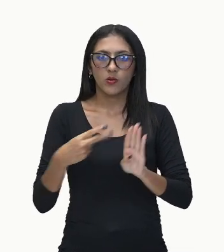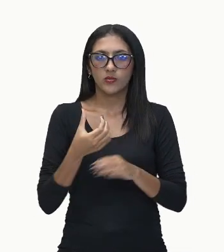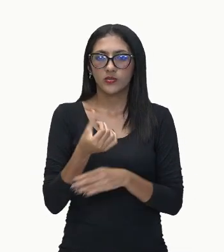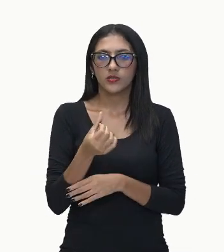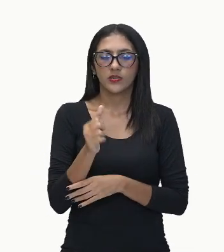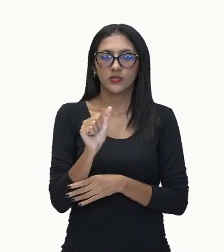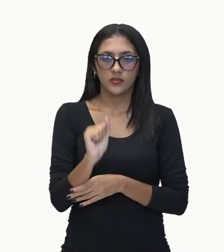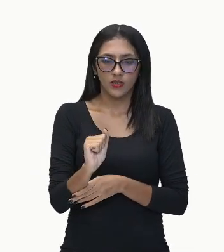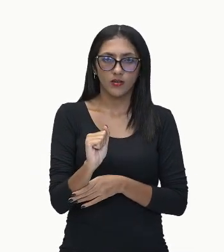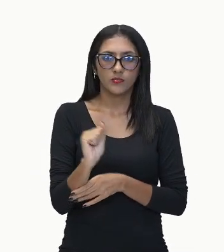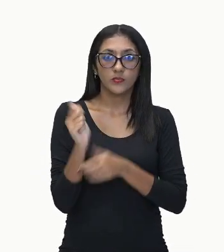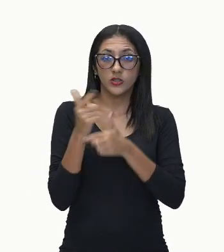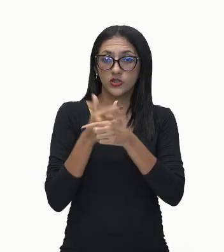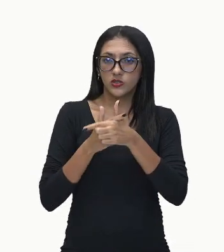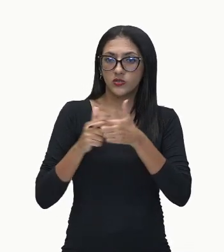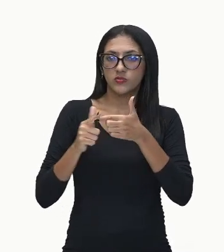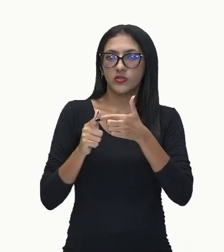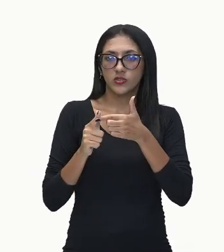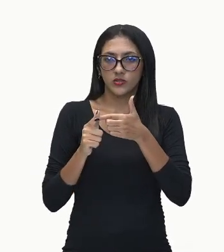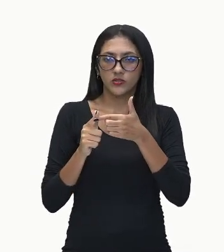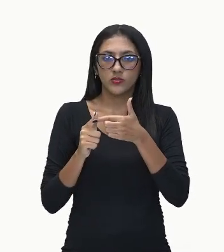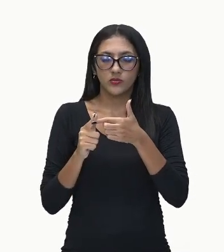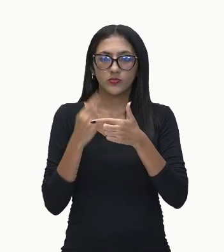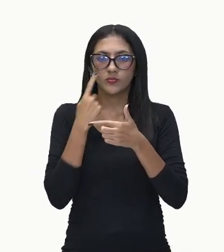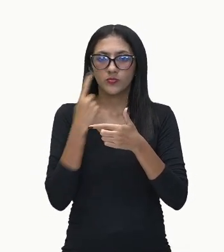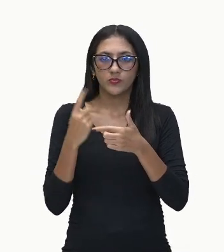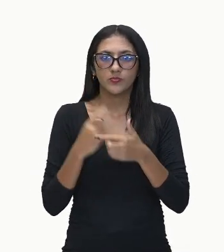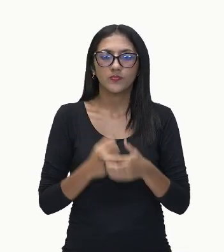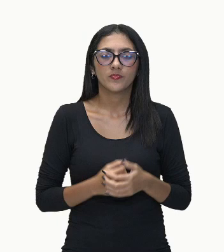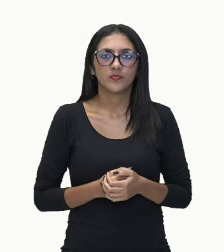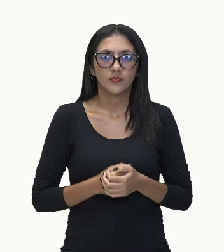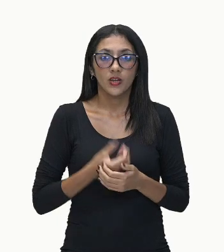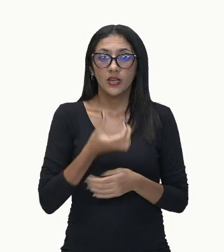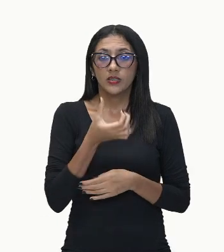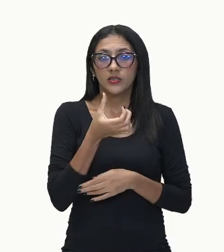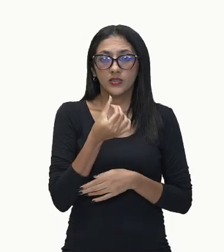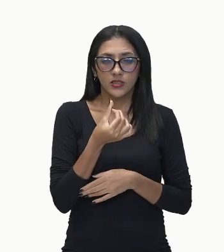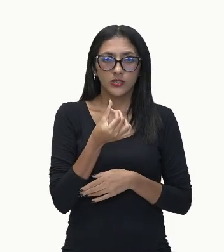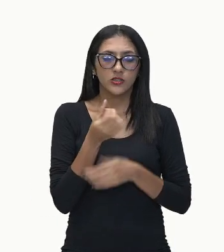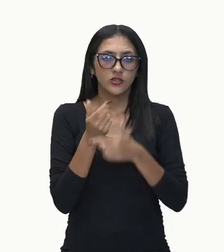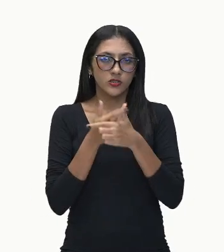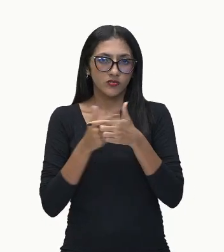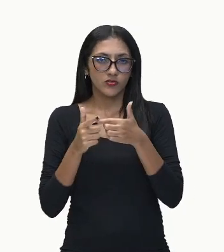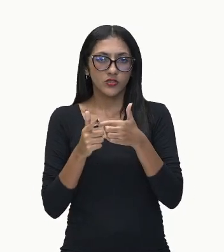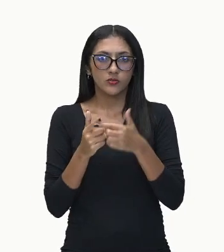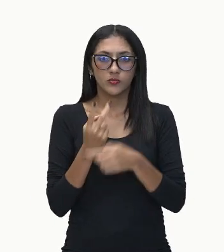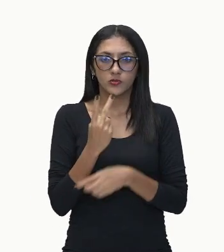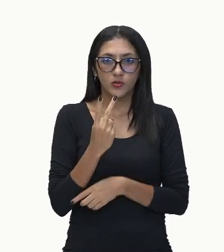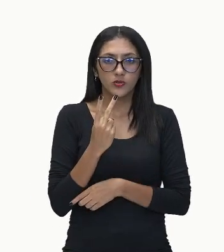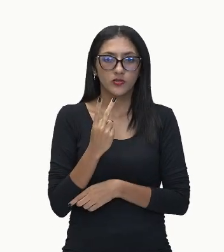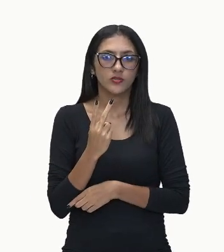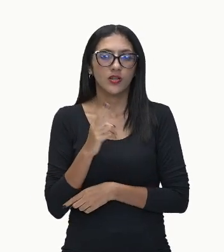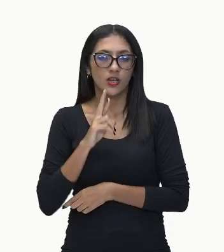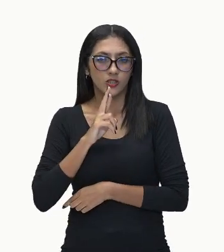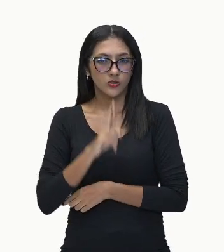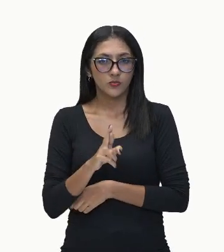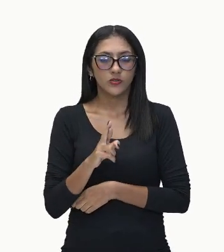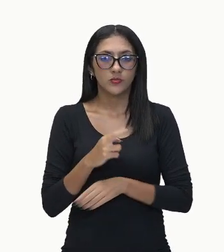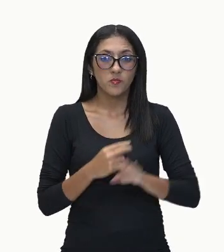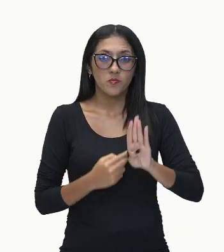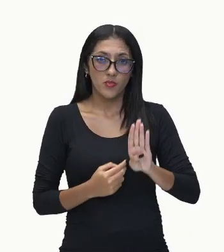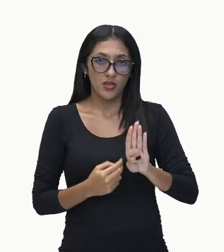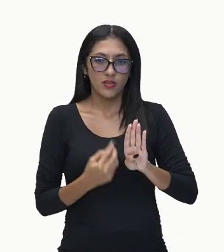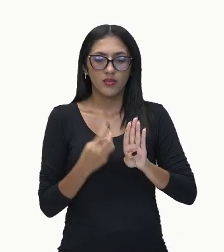por 2af o A de cima com a de baixo 6 div 2 3 então B ig a